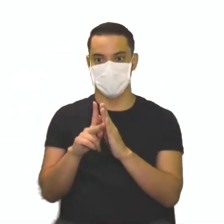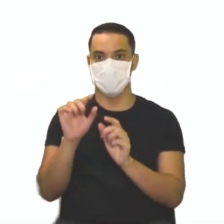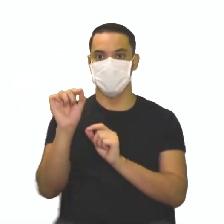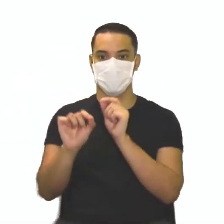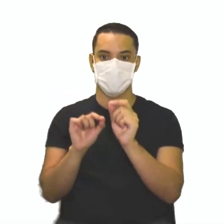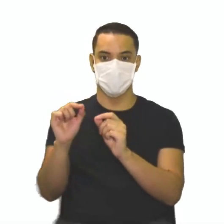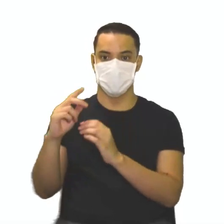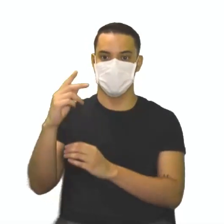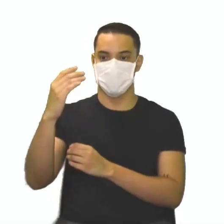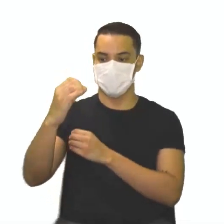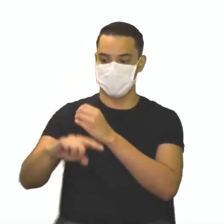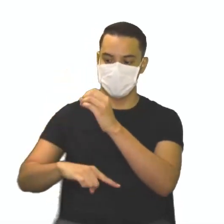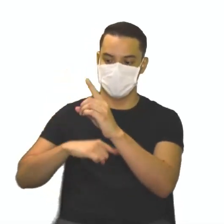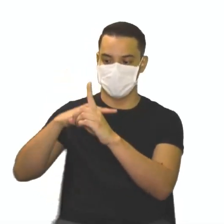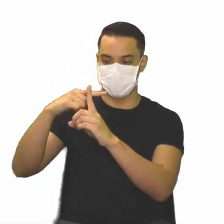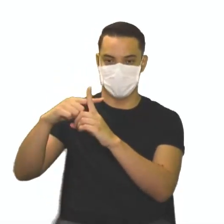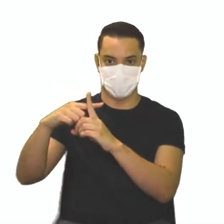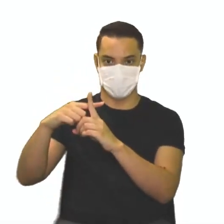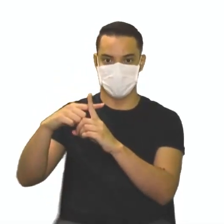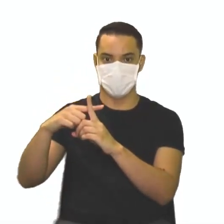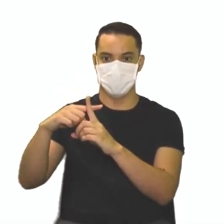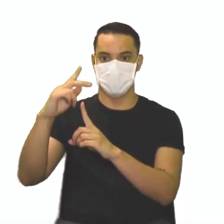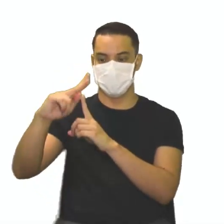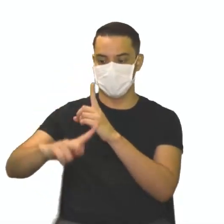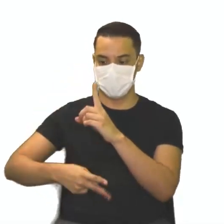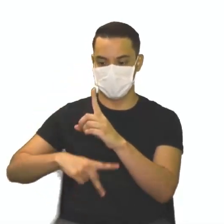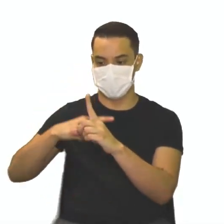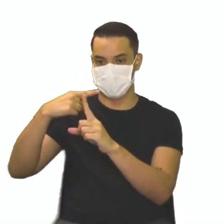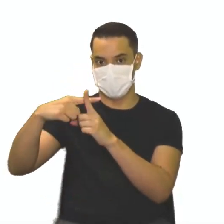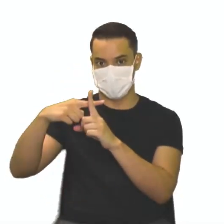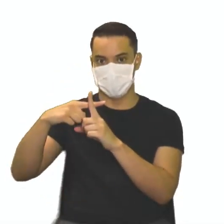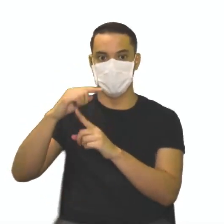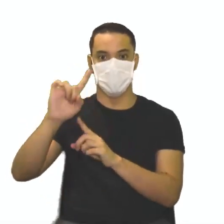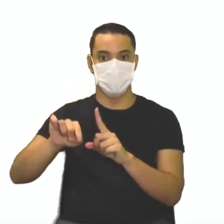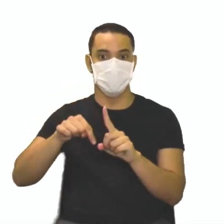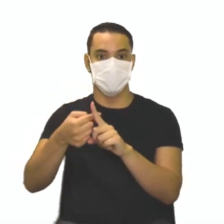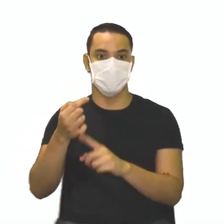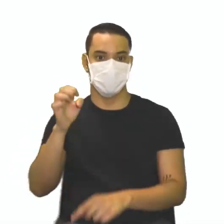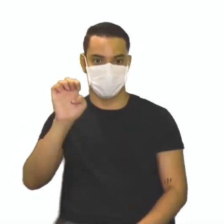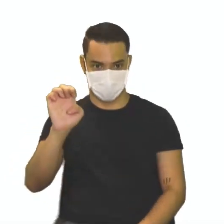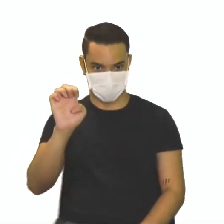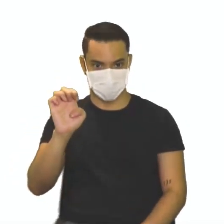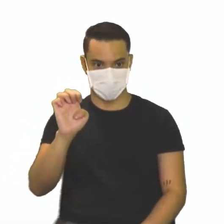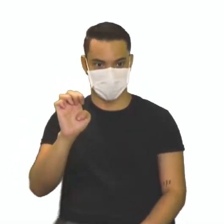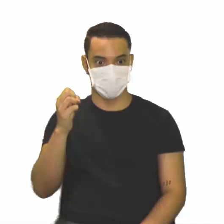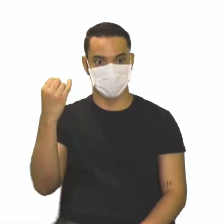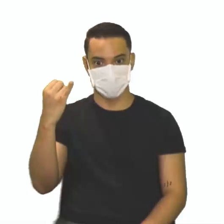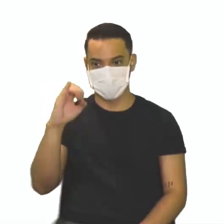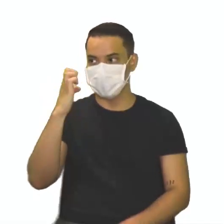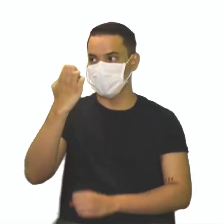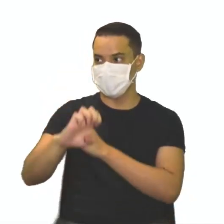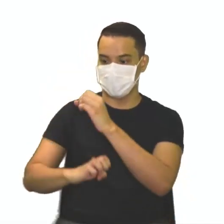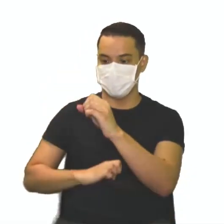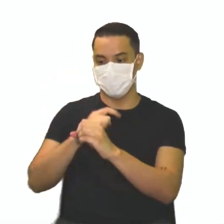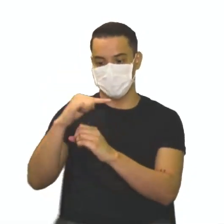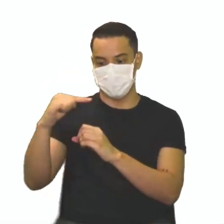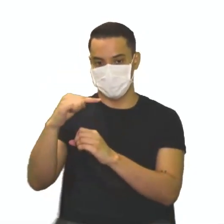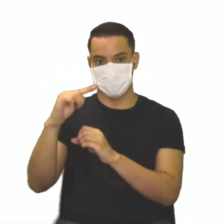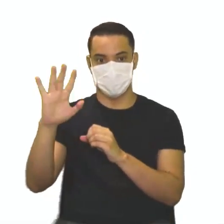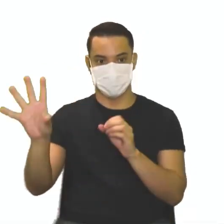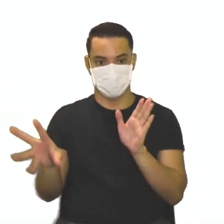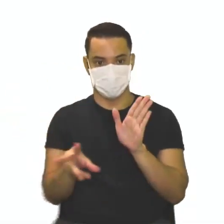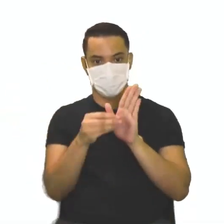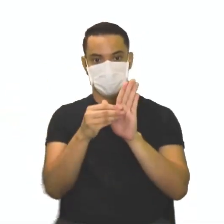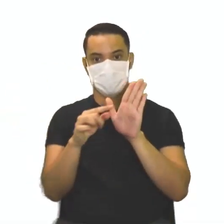utilizo mais E. Quando eu atribuo esse valor para quem? Para o elétron, eu atribuo